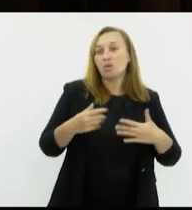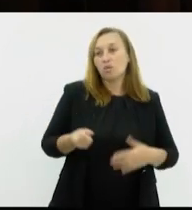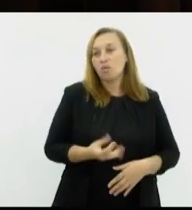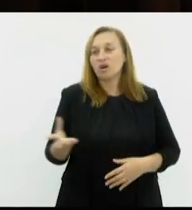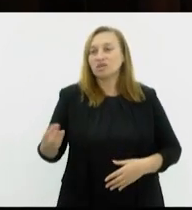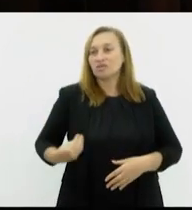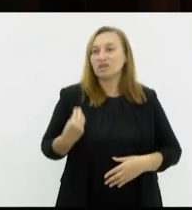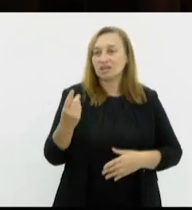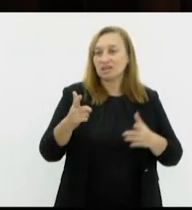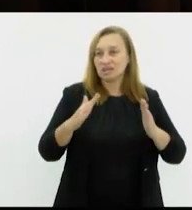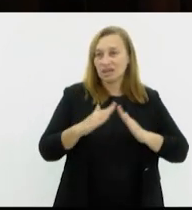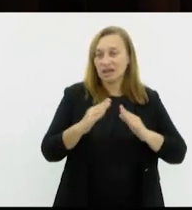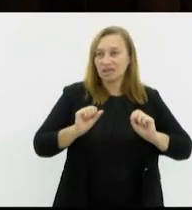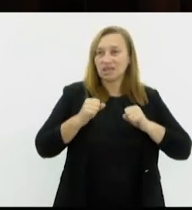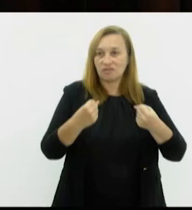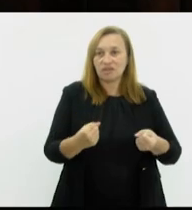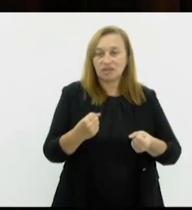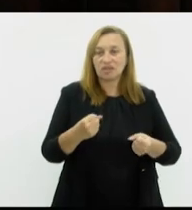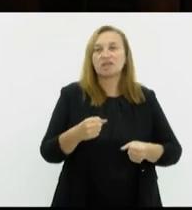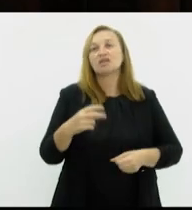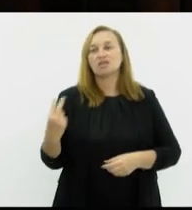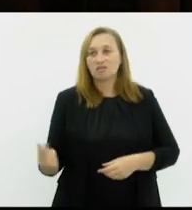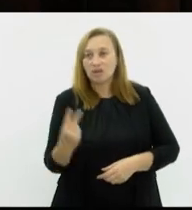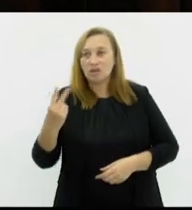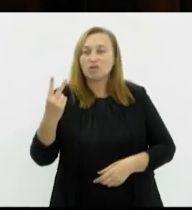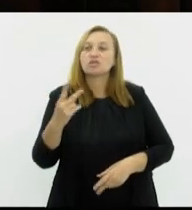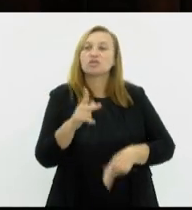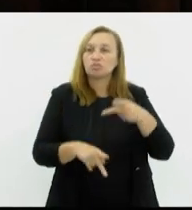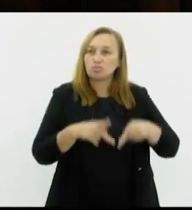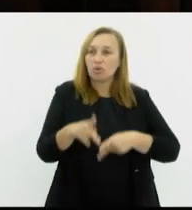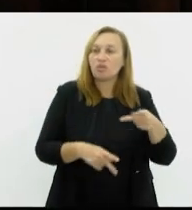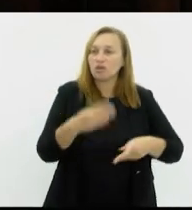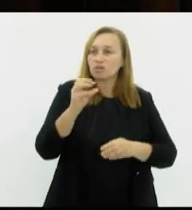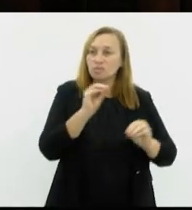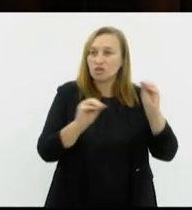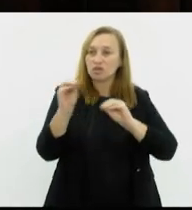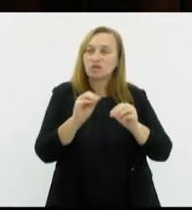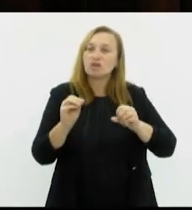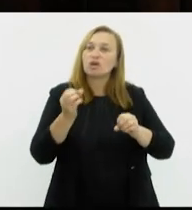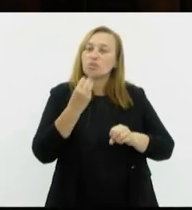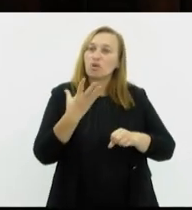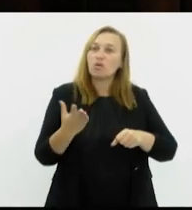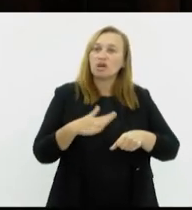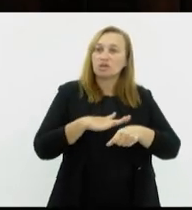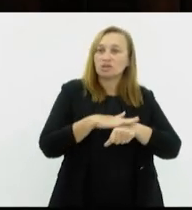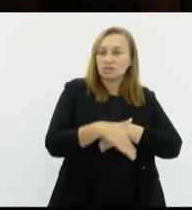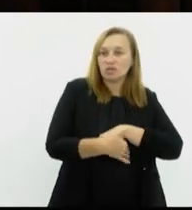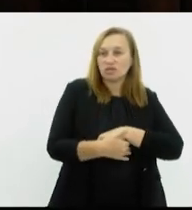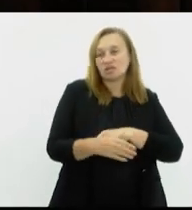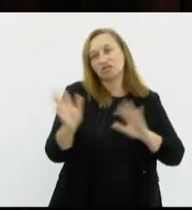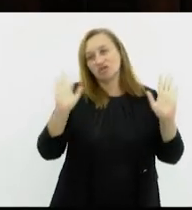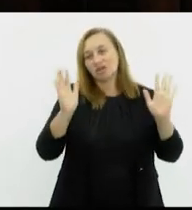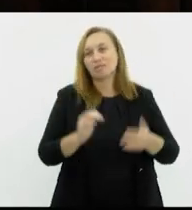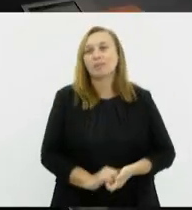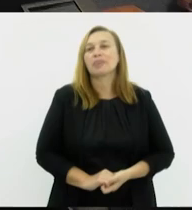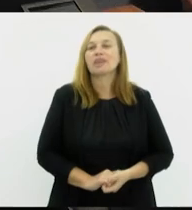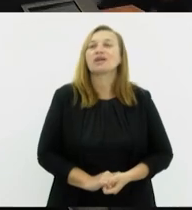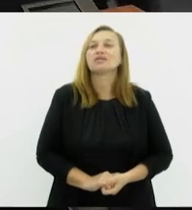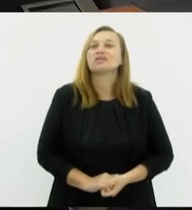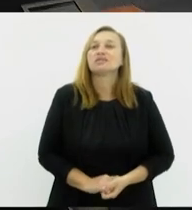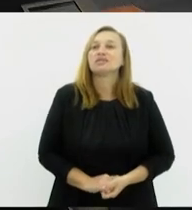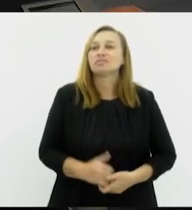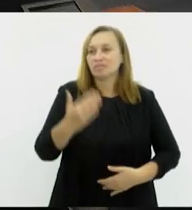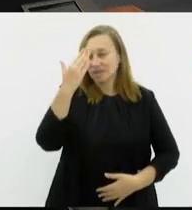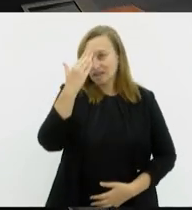falar mesmo e defender nossos valores e no meu eleitor. Grande beijo a todos, boa noite, bom retorno. Partiu. Obrigado,